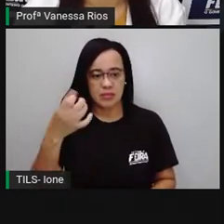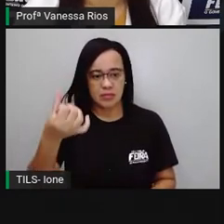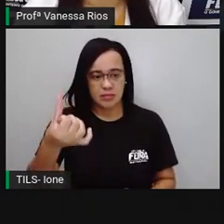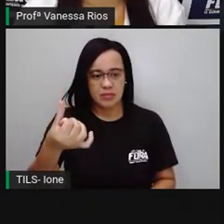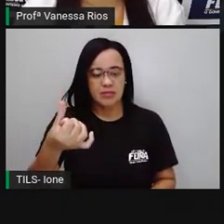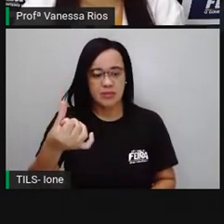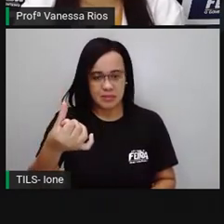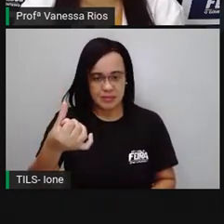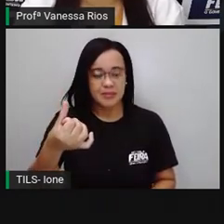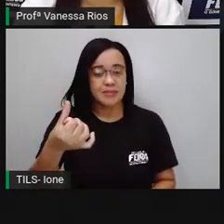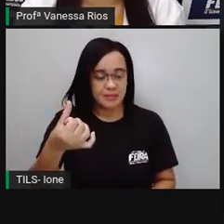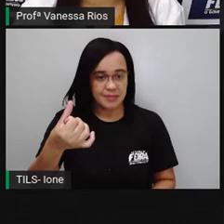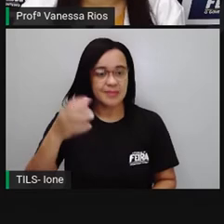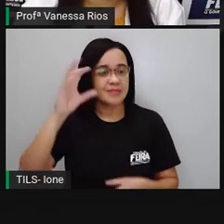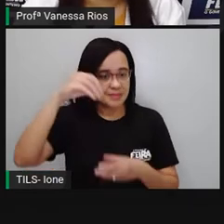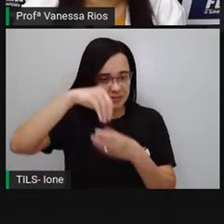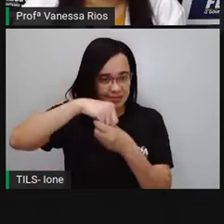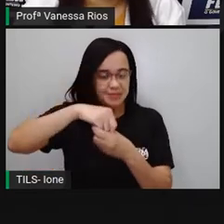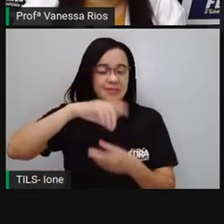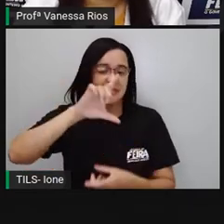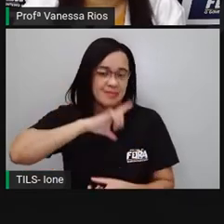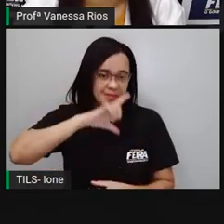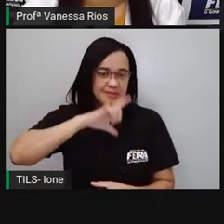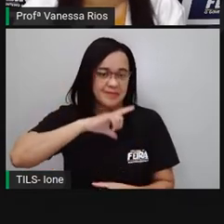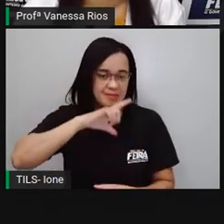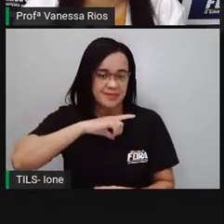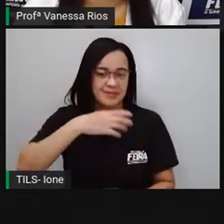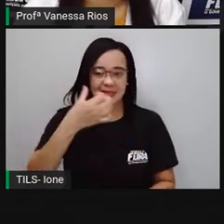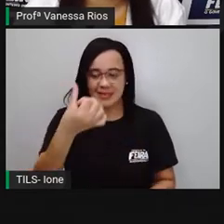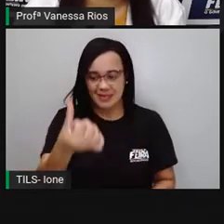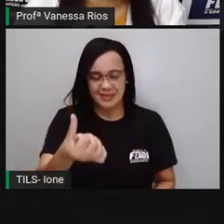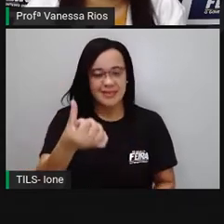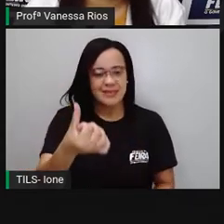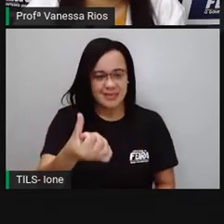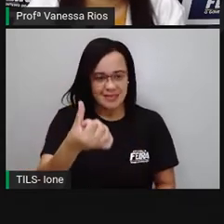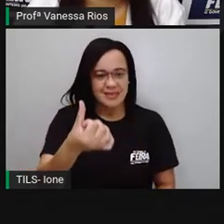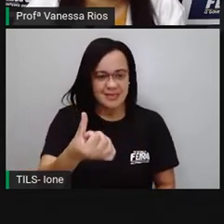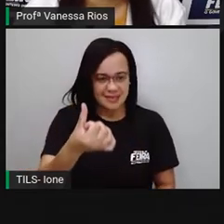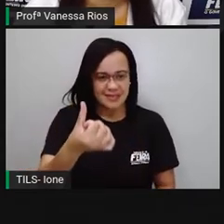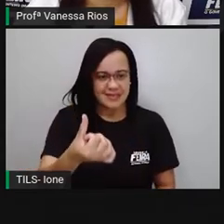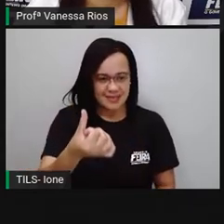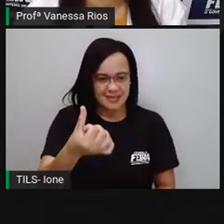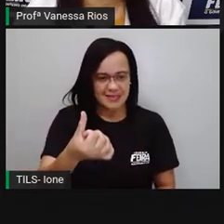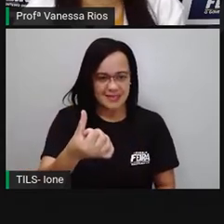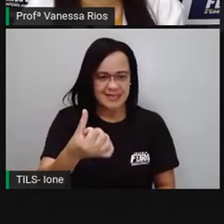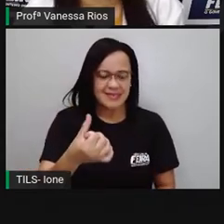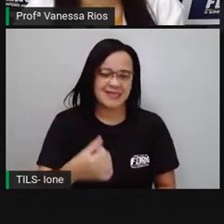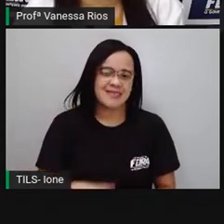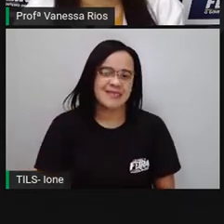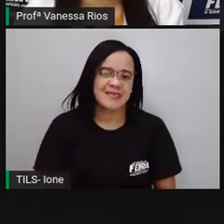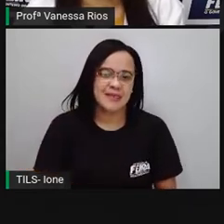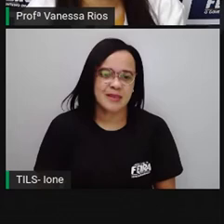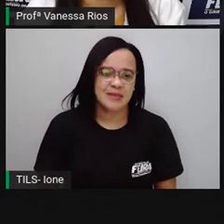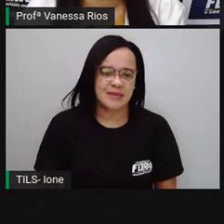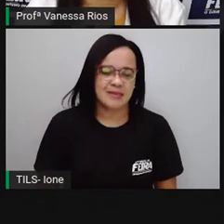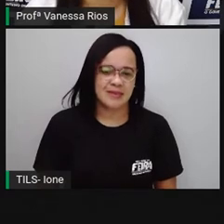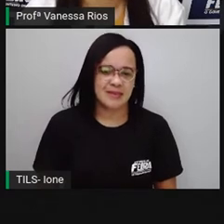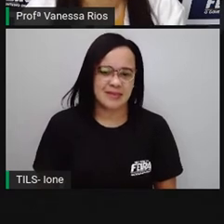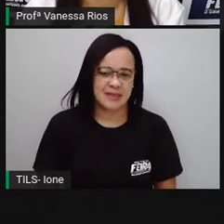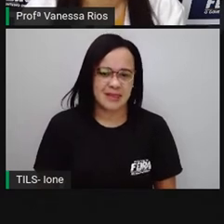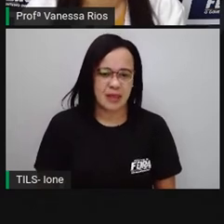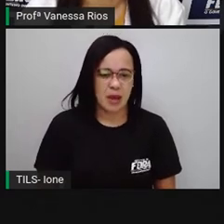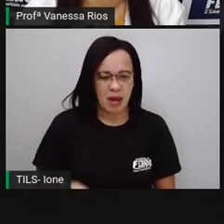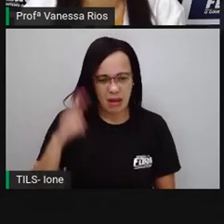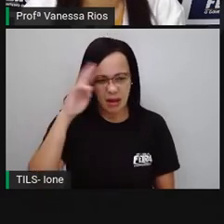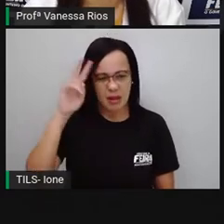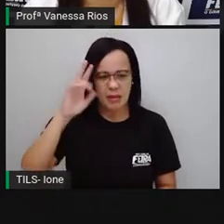1, 2, 3, 4, 5, 6. Então, em relação às faces, o cubo possui 6 faces. E para a gente contar as arestas, nós